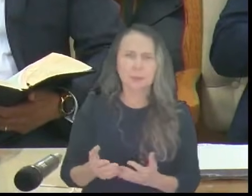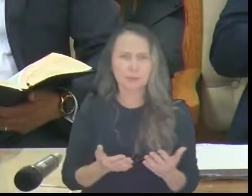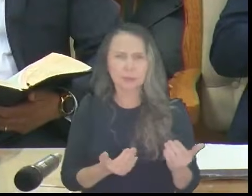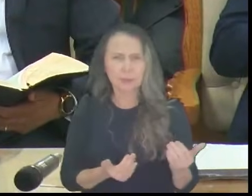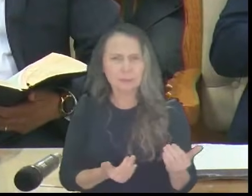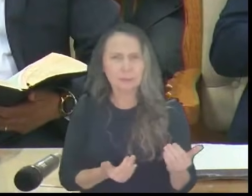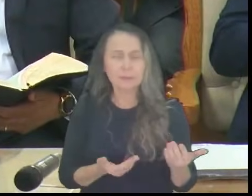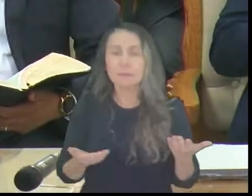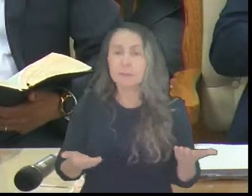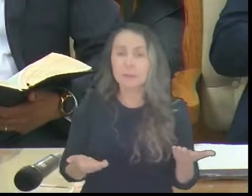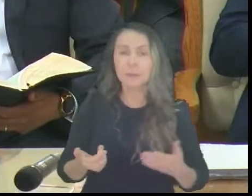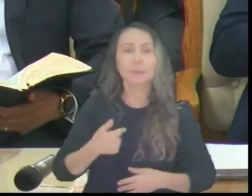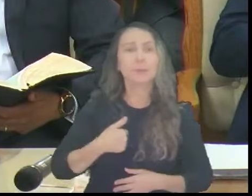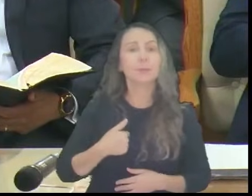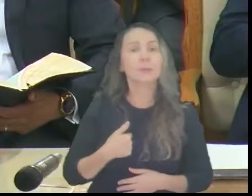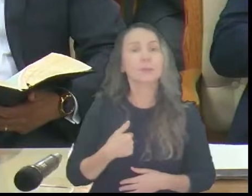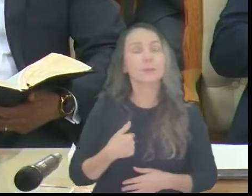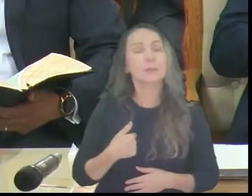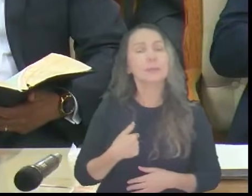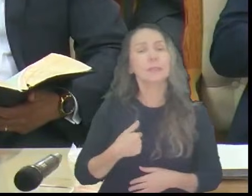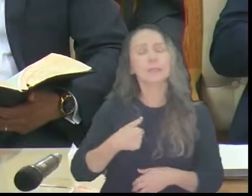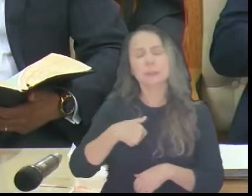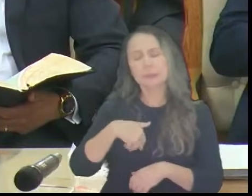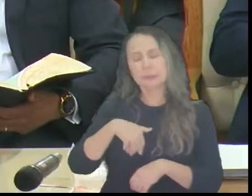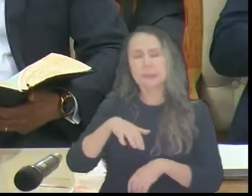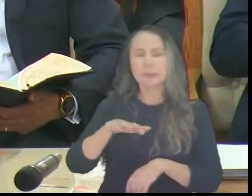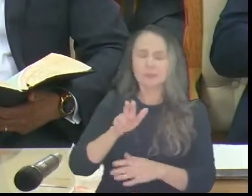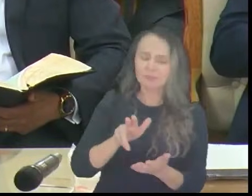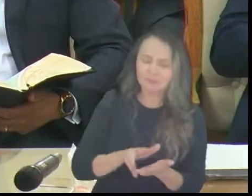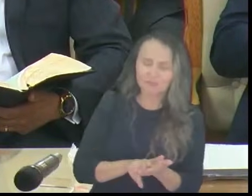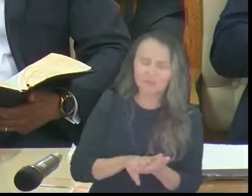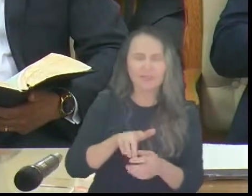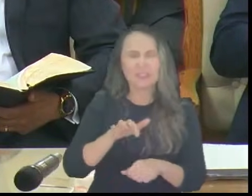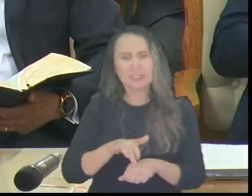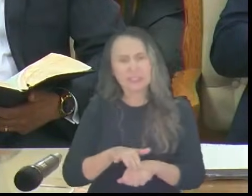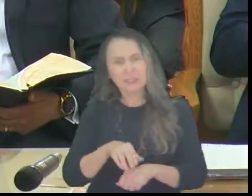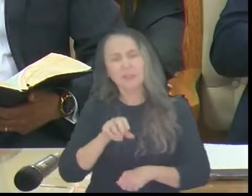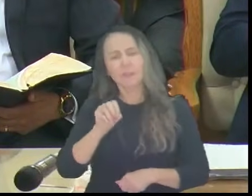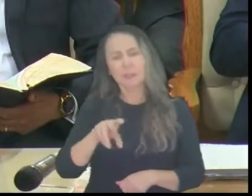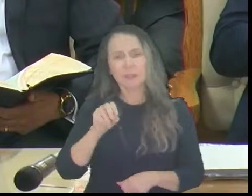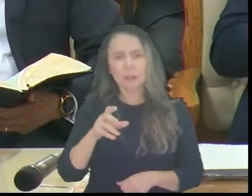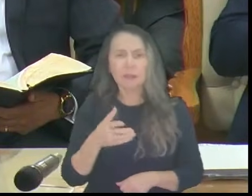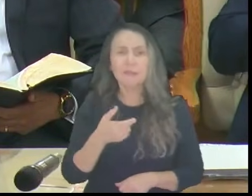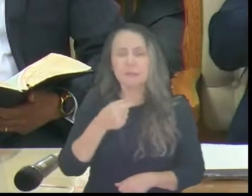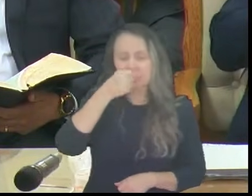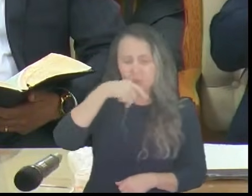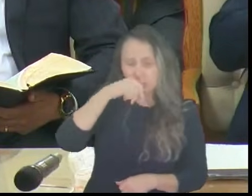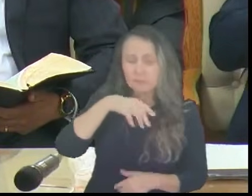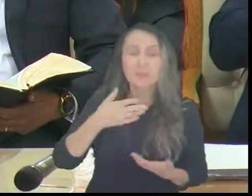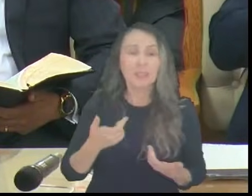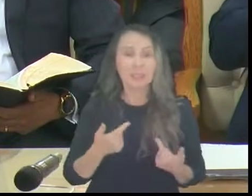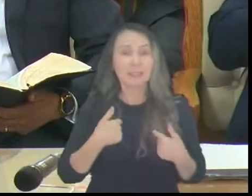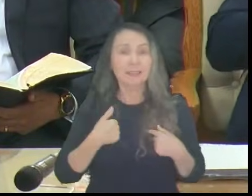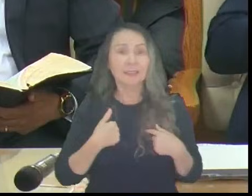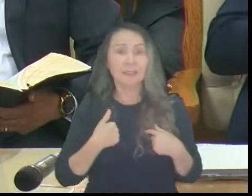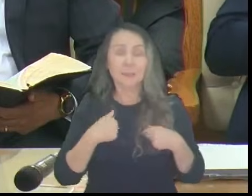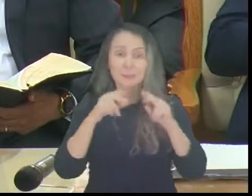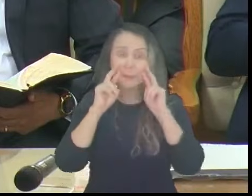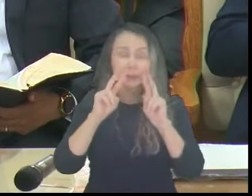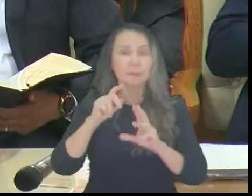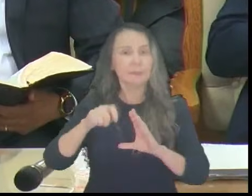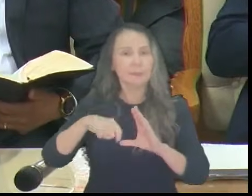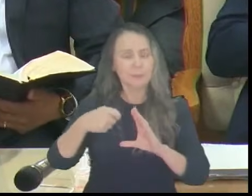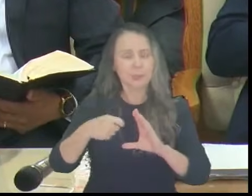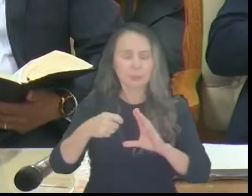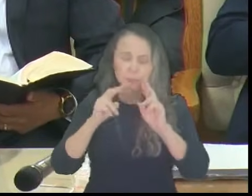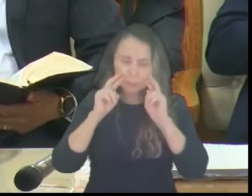Hoje eu passei o dia convalescendo por causa desta virose. E eu assisti um vídeo,